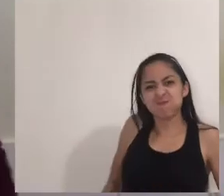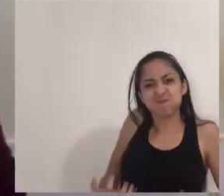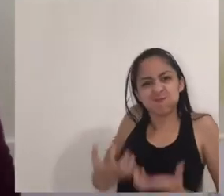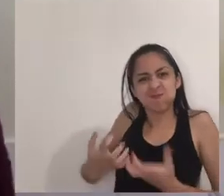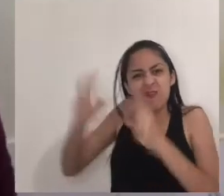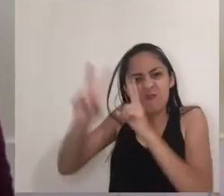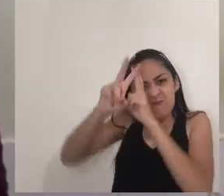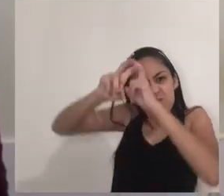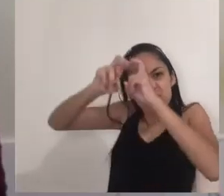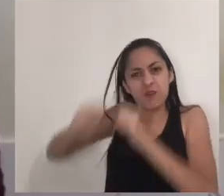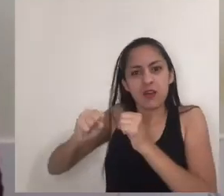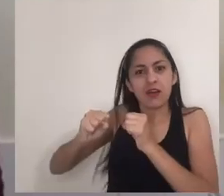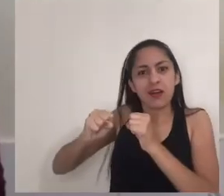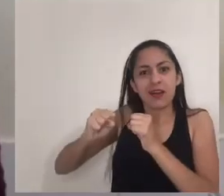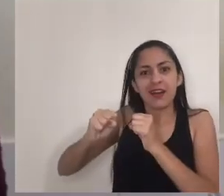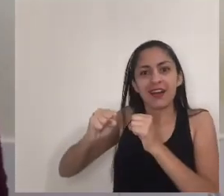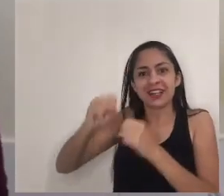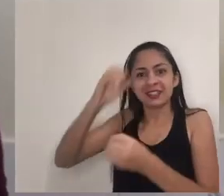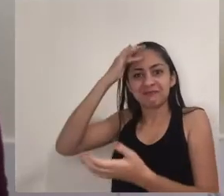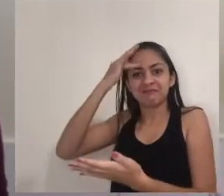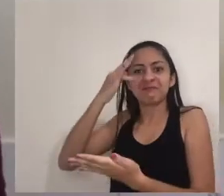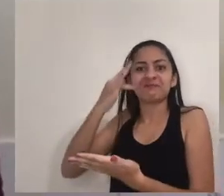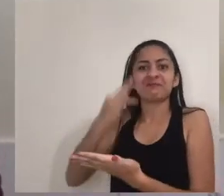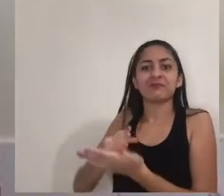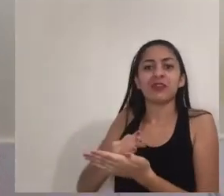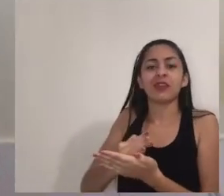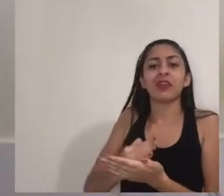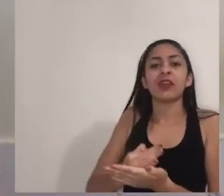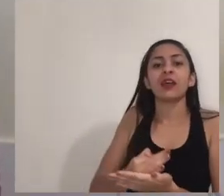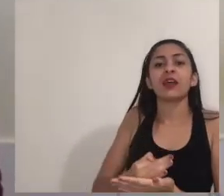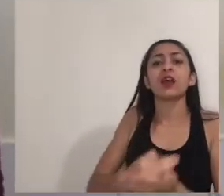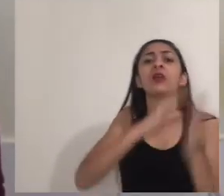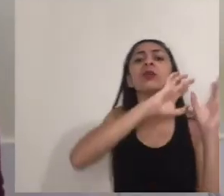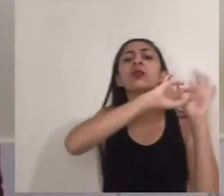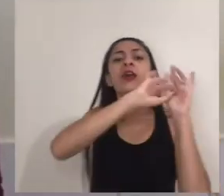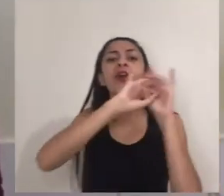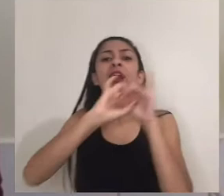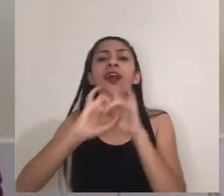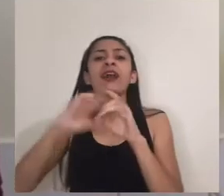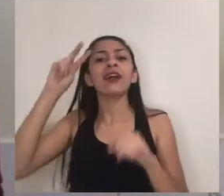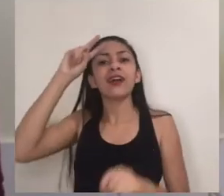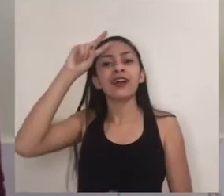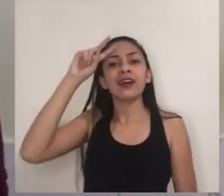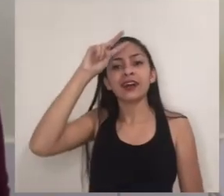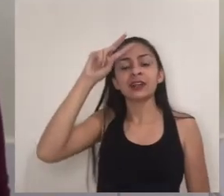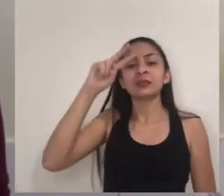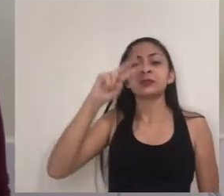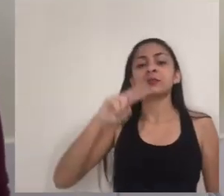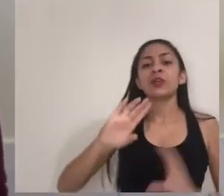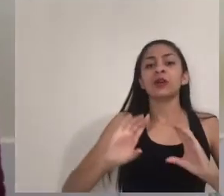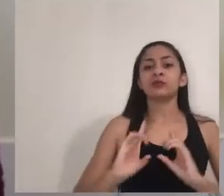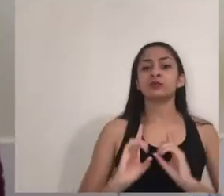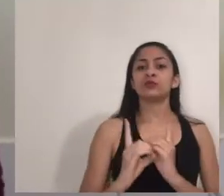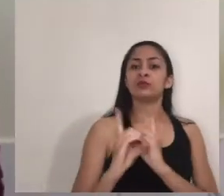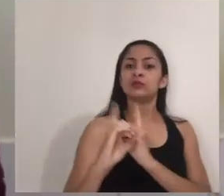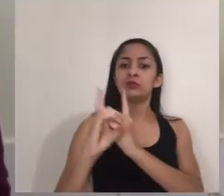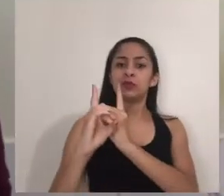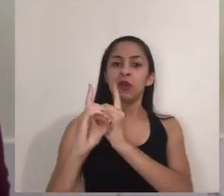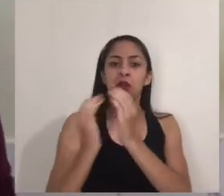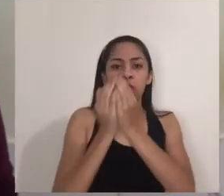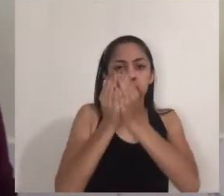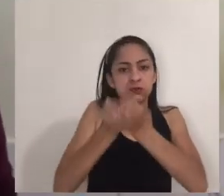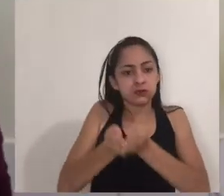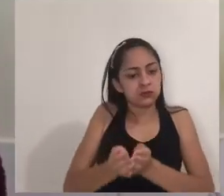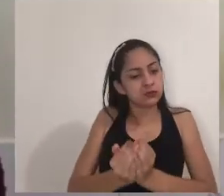com os discípulos, e acontece aquela tempestade, Jesus, com toda a autoridade, vai lá e acalma